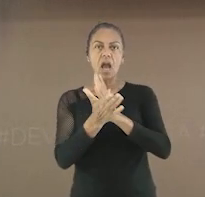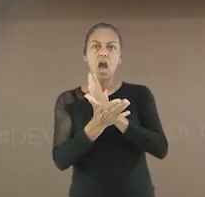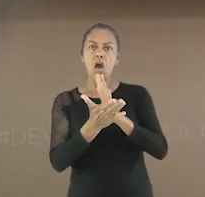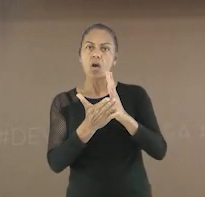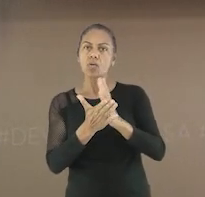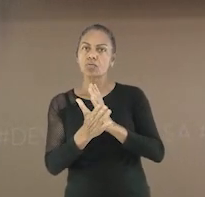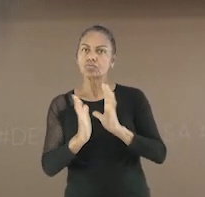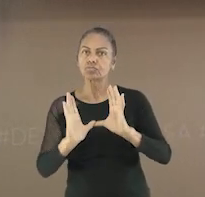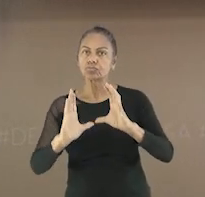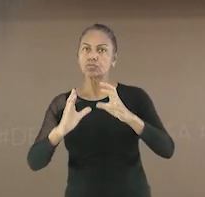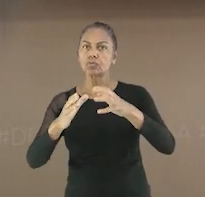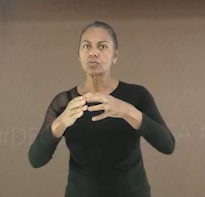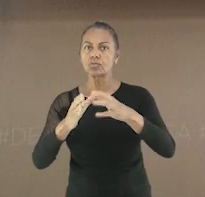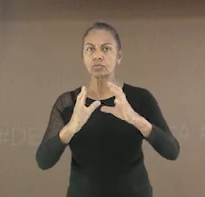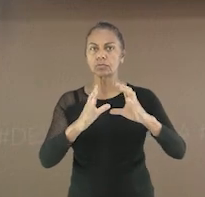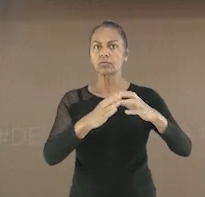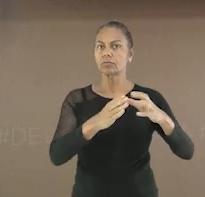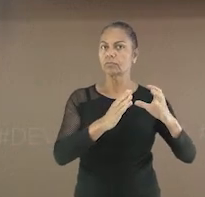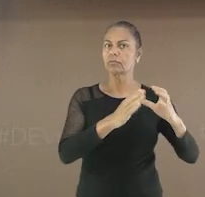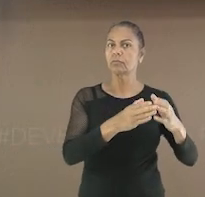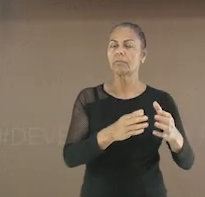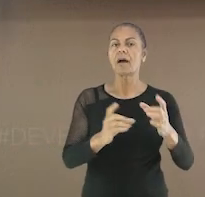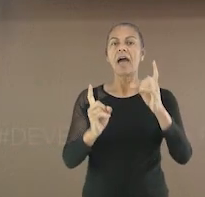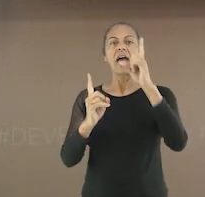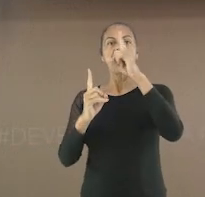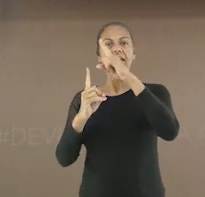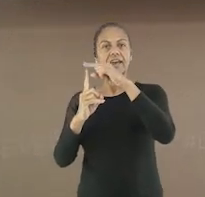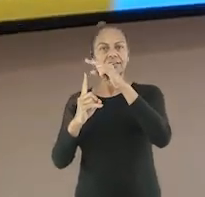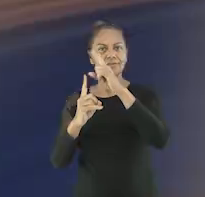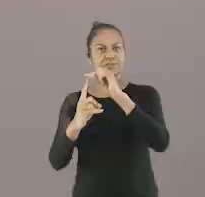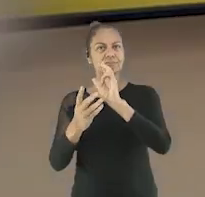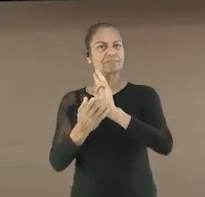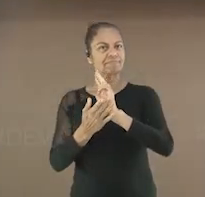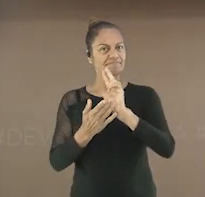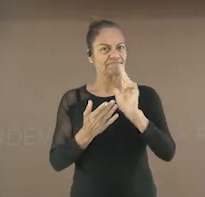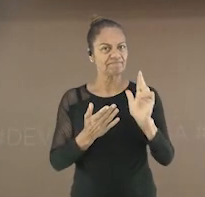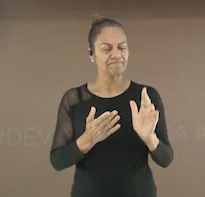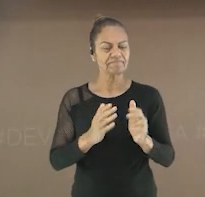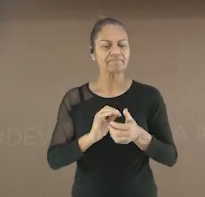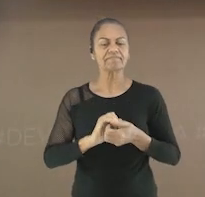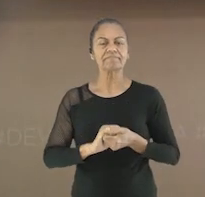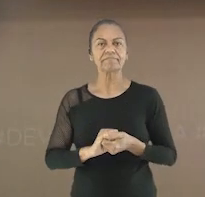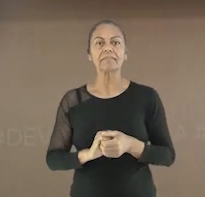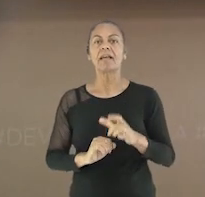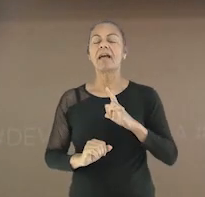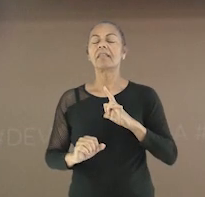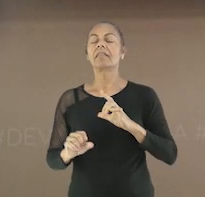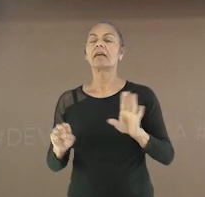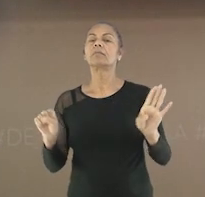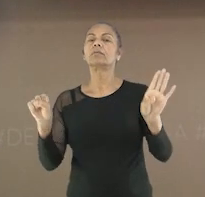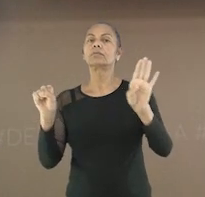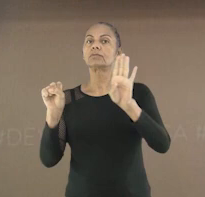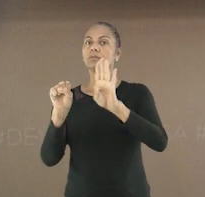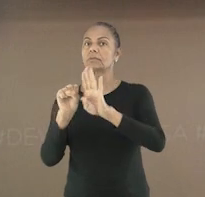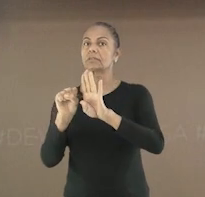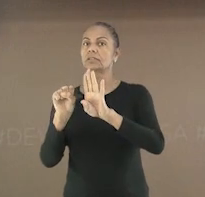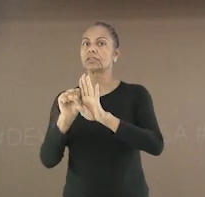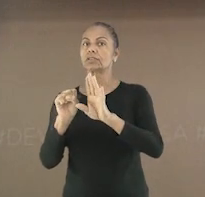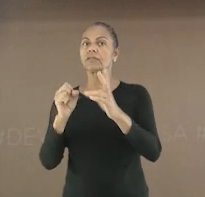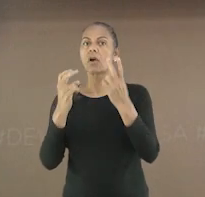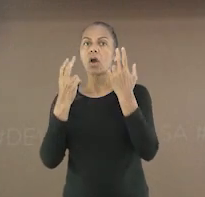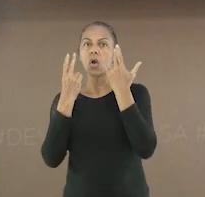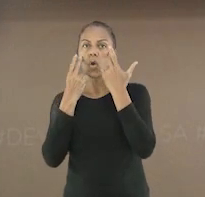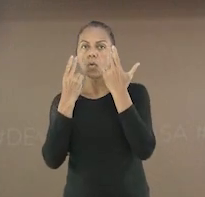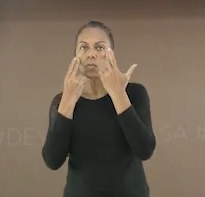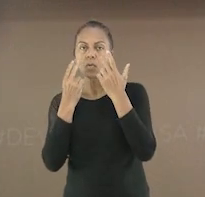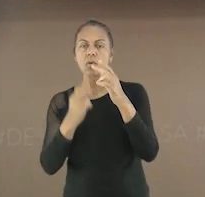Vamos conhecer alguns desses tipos de substantivos? Temos os substantivos comuns.